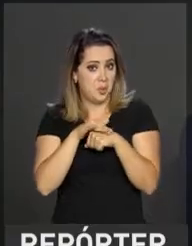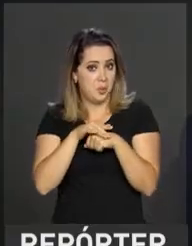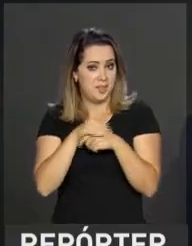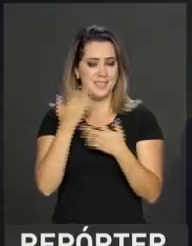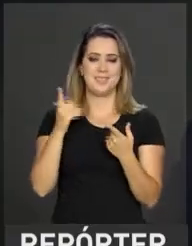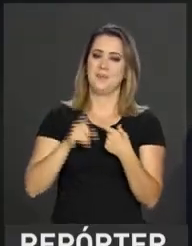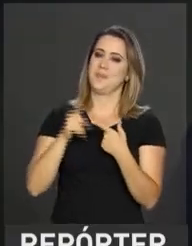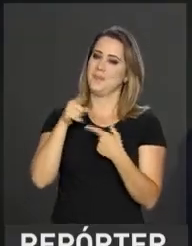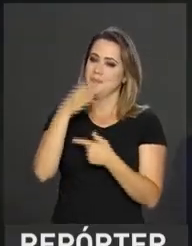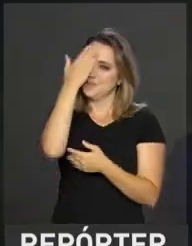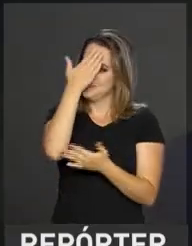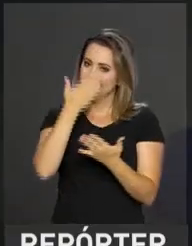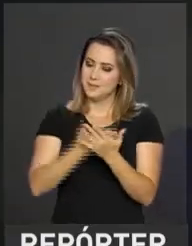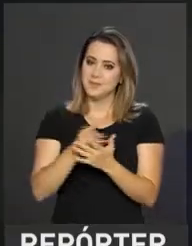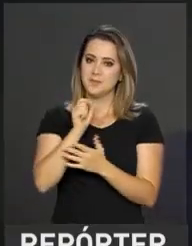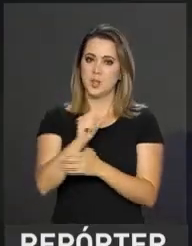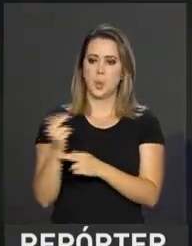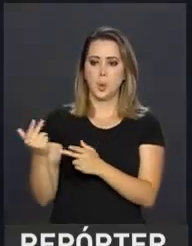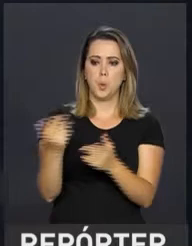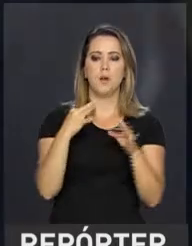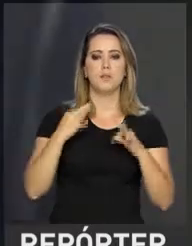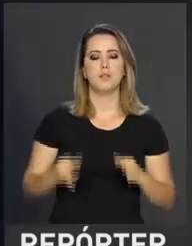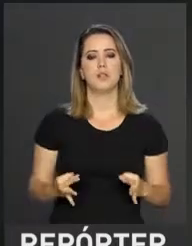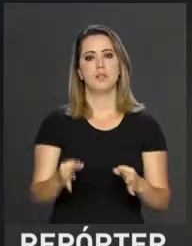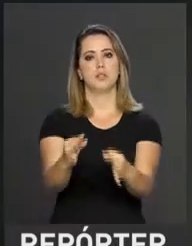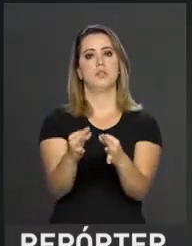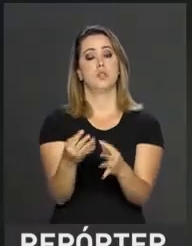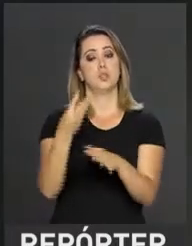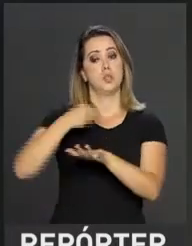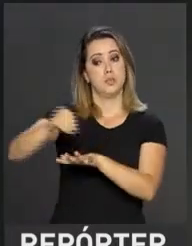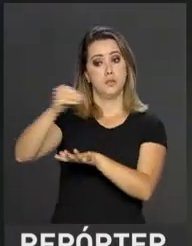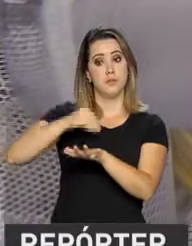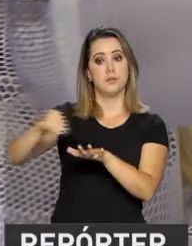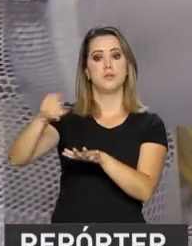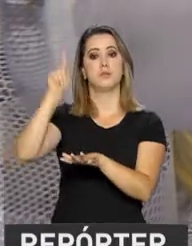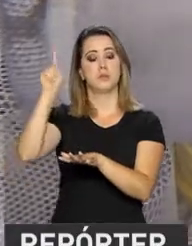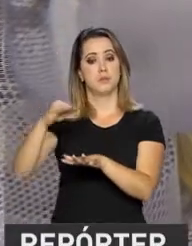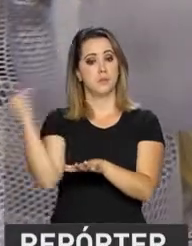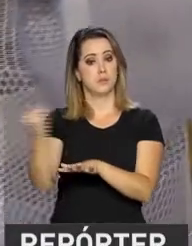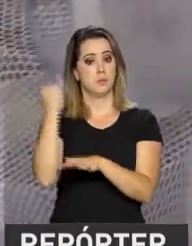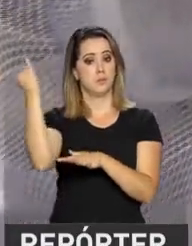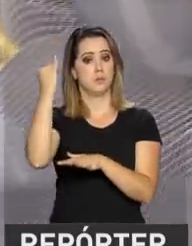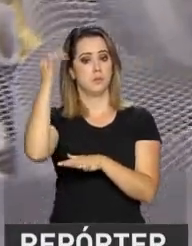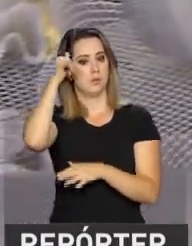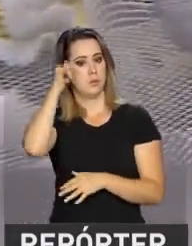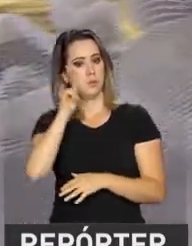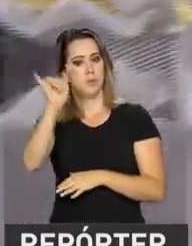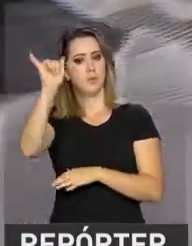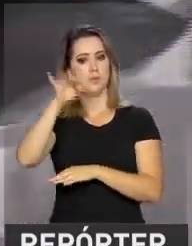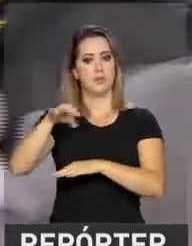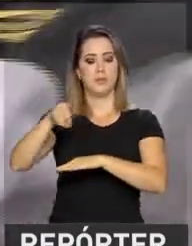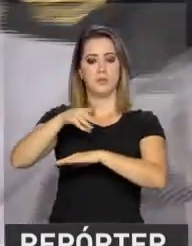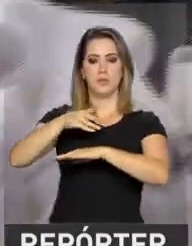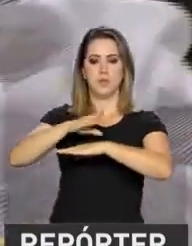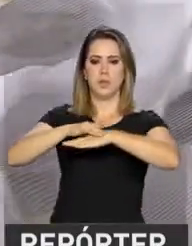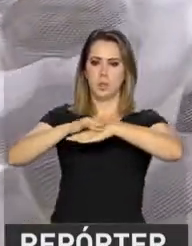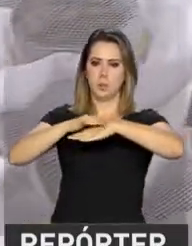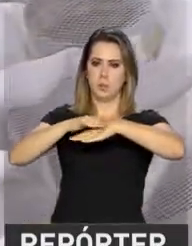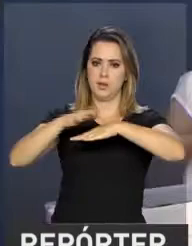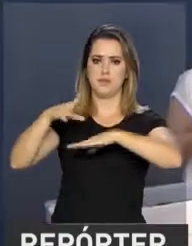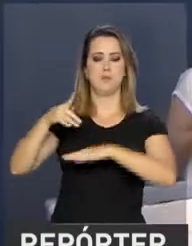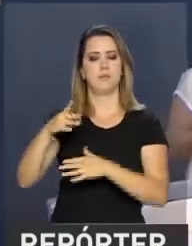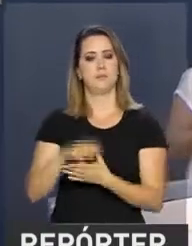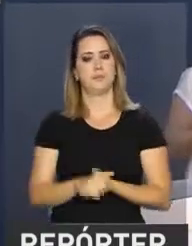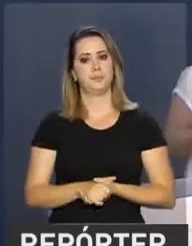ele acredita que, assim como a tecnologia, informação é uma arma fundamental contra a dengue, a zika e a